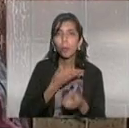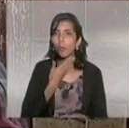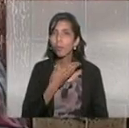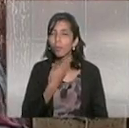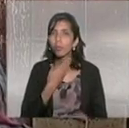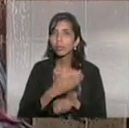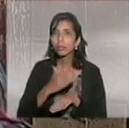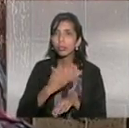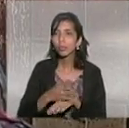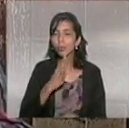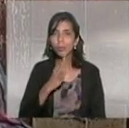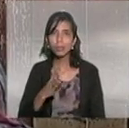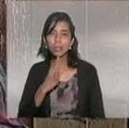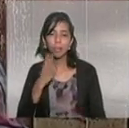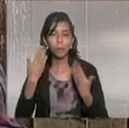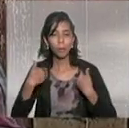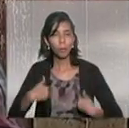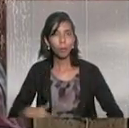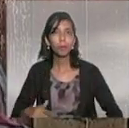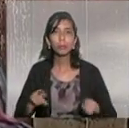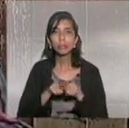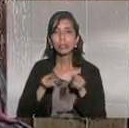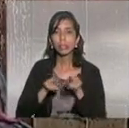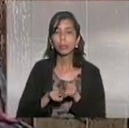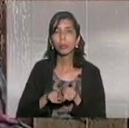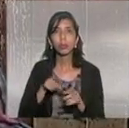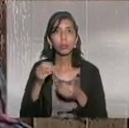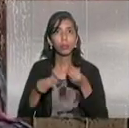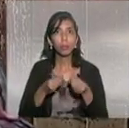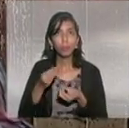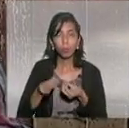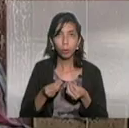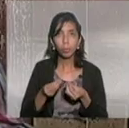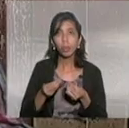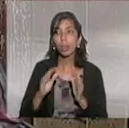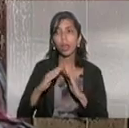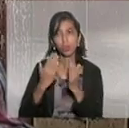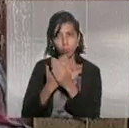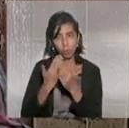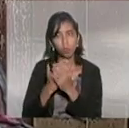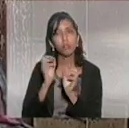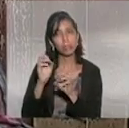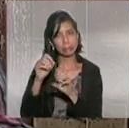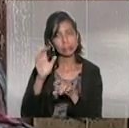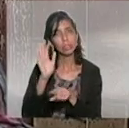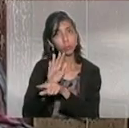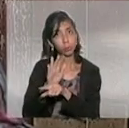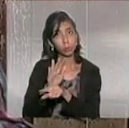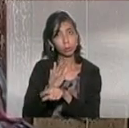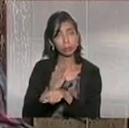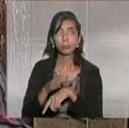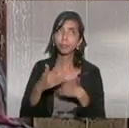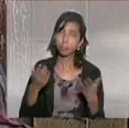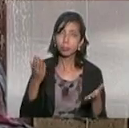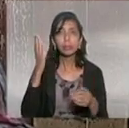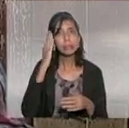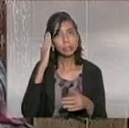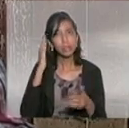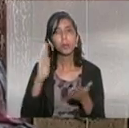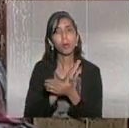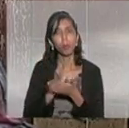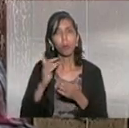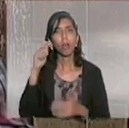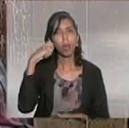técnica vocal, um conhecimento corporal, como você domina o seu corpo, isso tudo a escola te dá. Né? Claro que existem